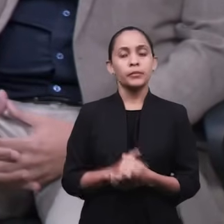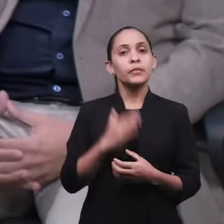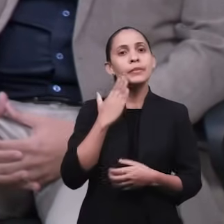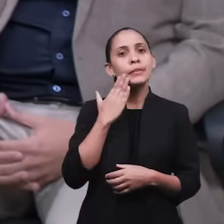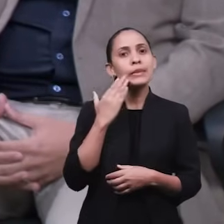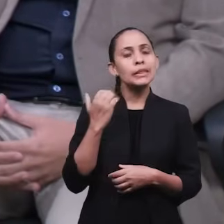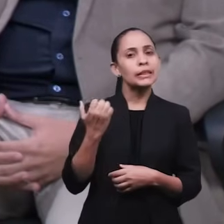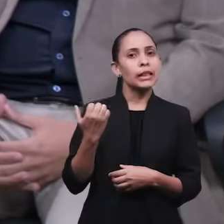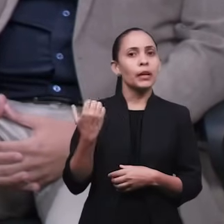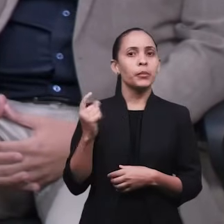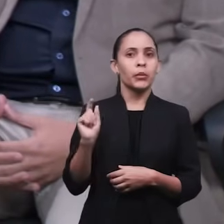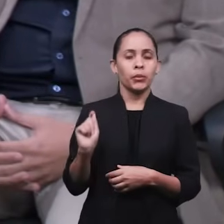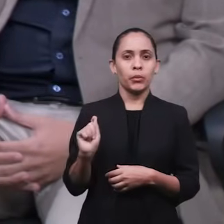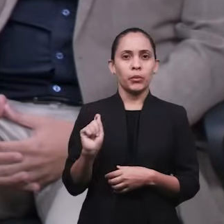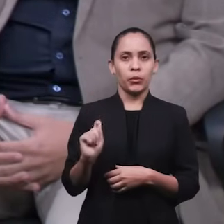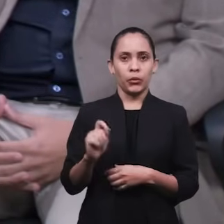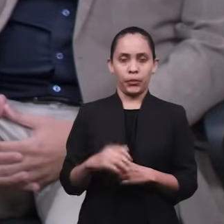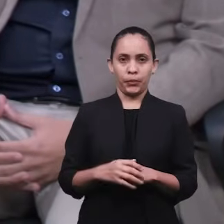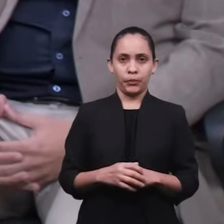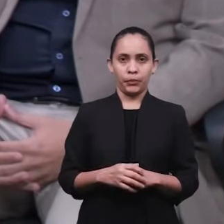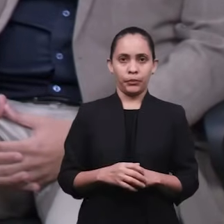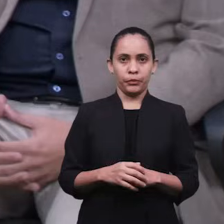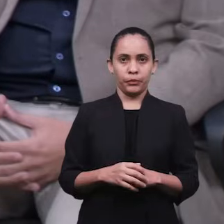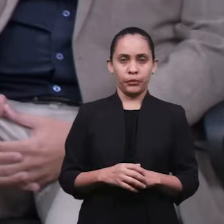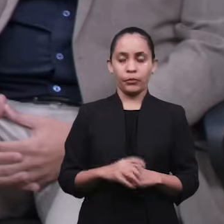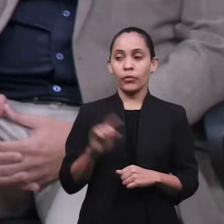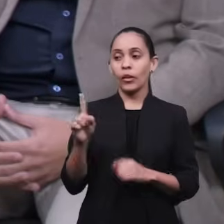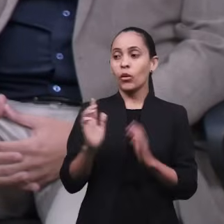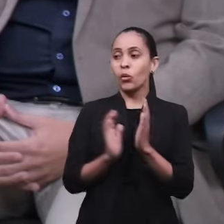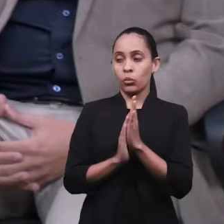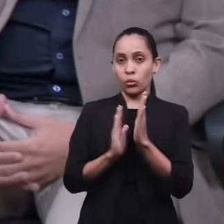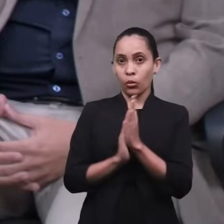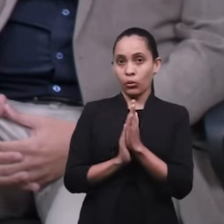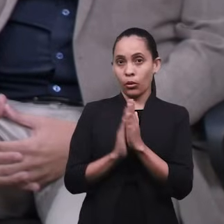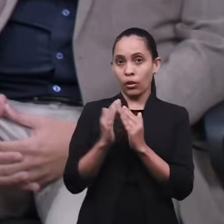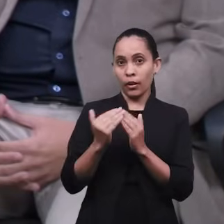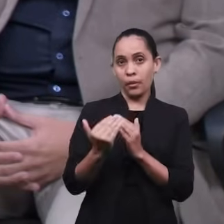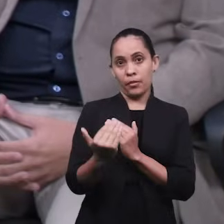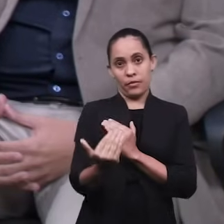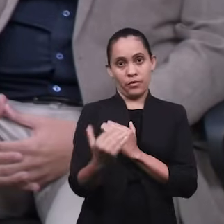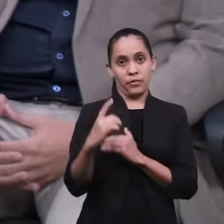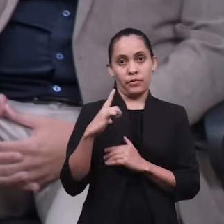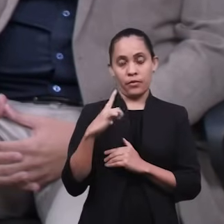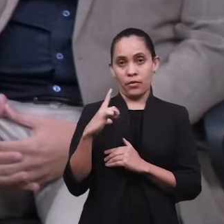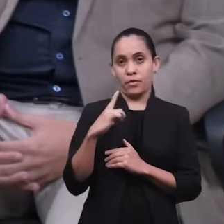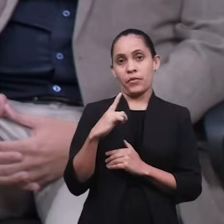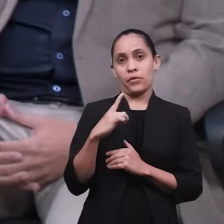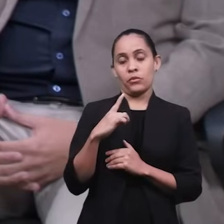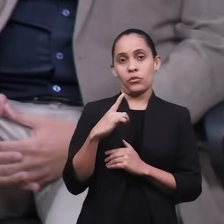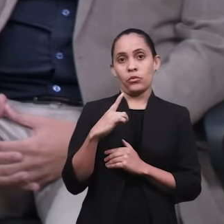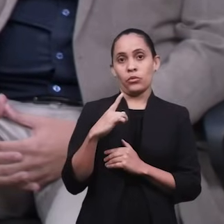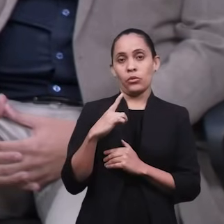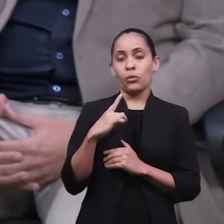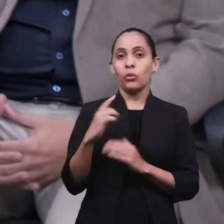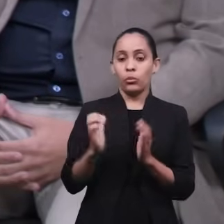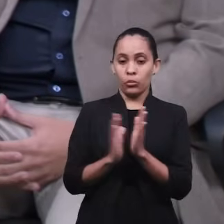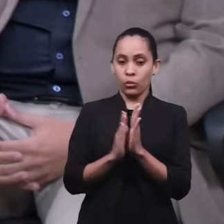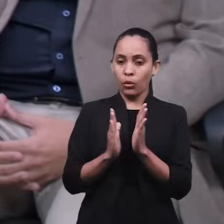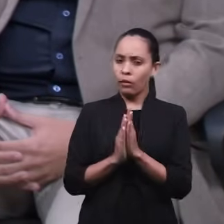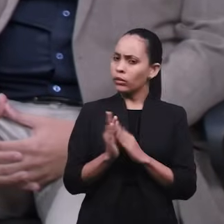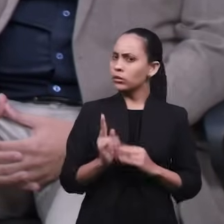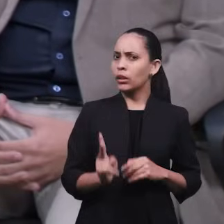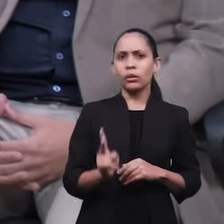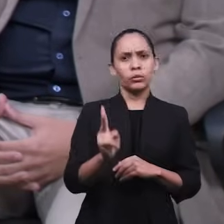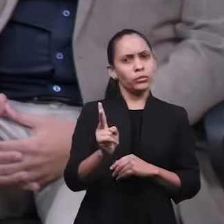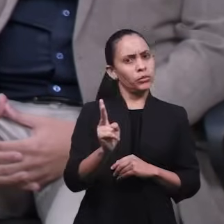eles sabem o que o irmão levou o louvor dali para frente. Como você disse, o pastor fala que o louvor tem perna, dali para frente